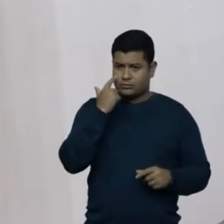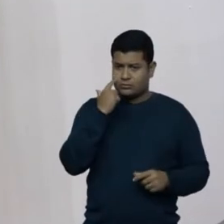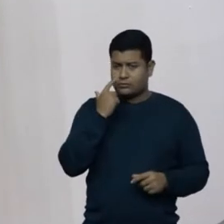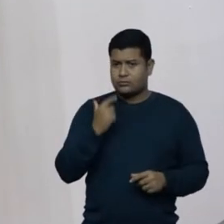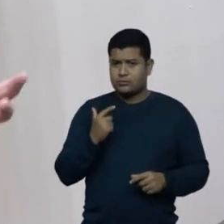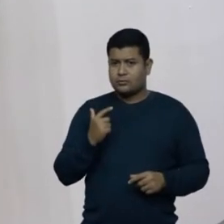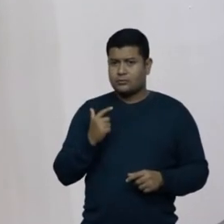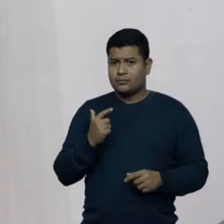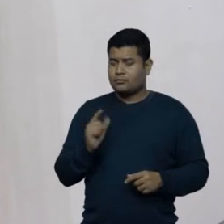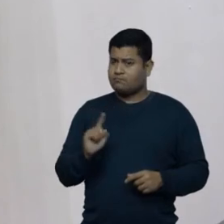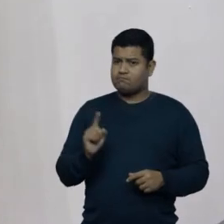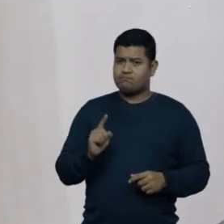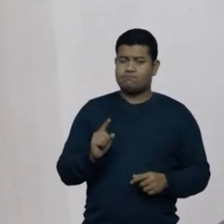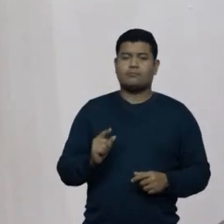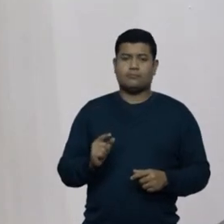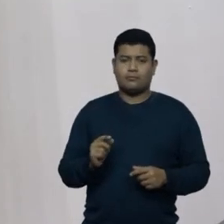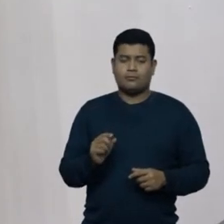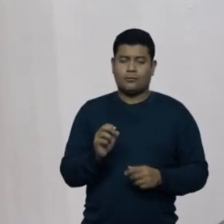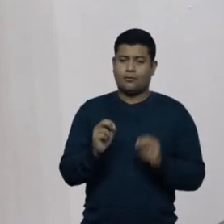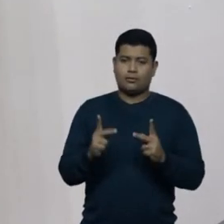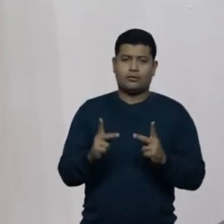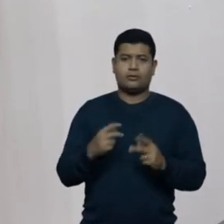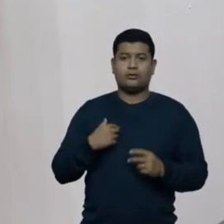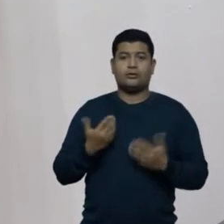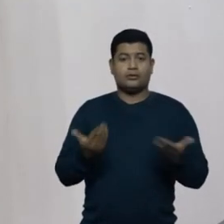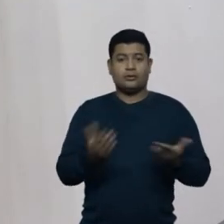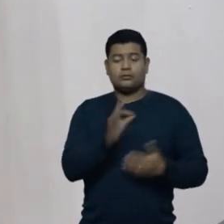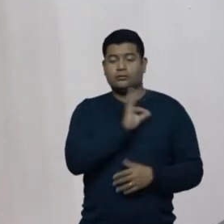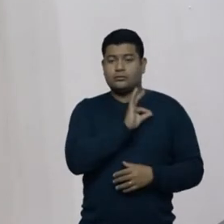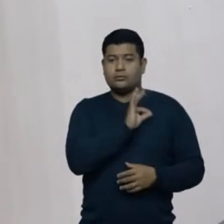Então, os policiais procuram se unir, se...